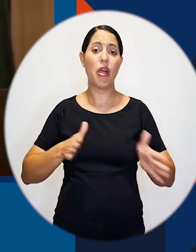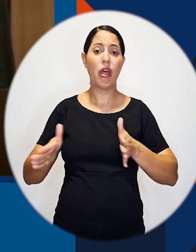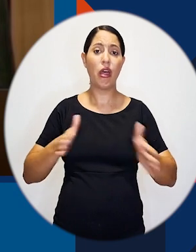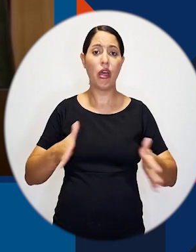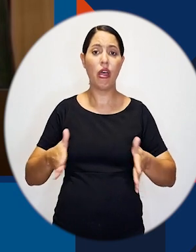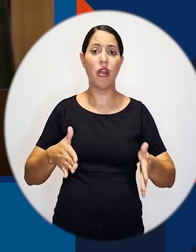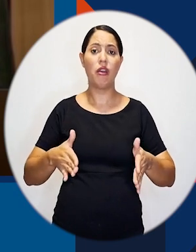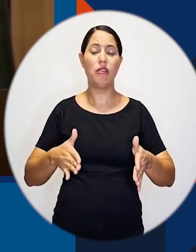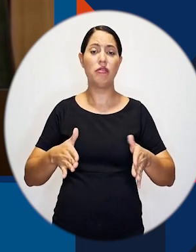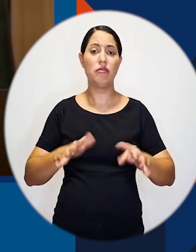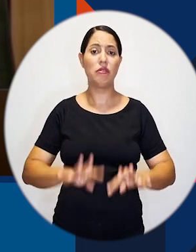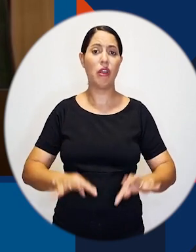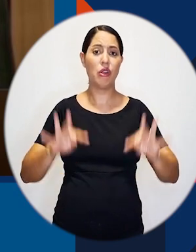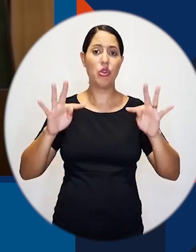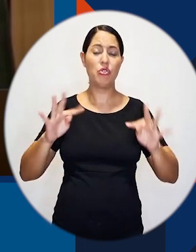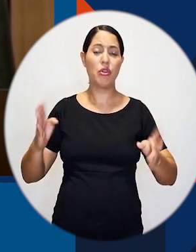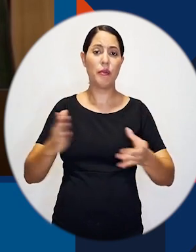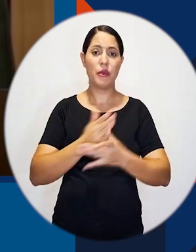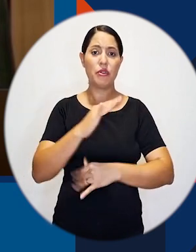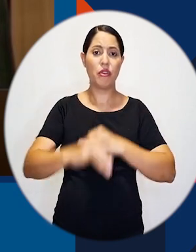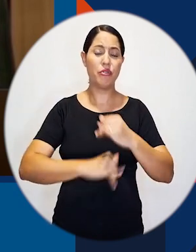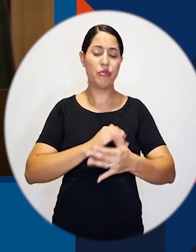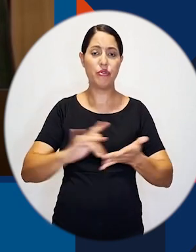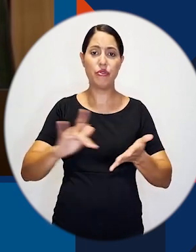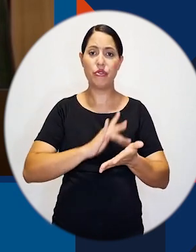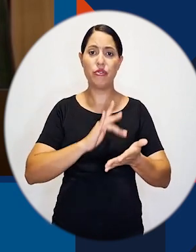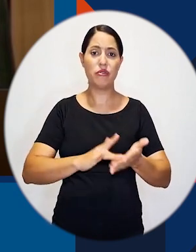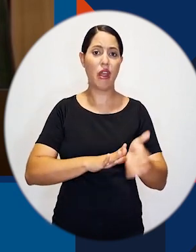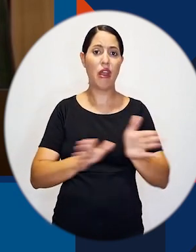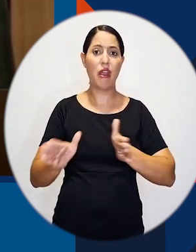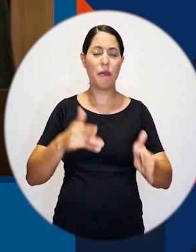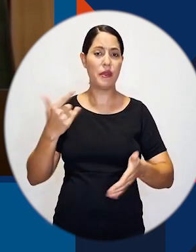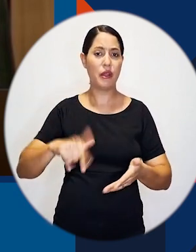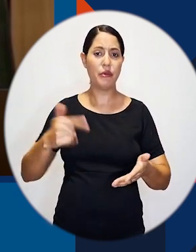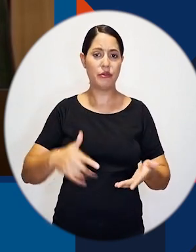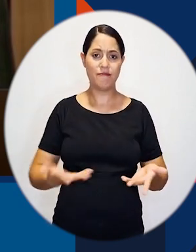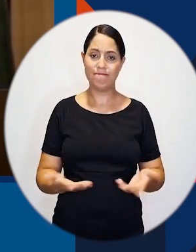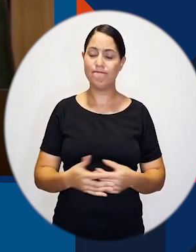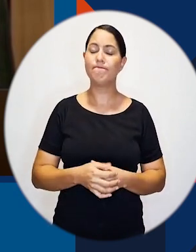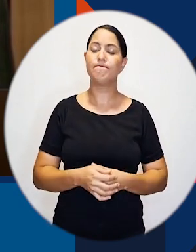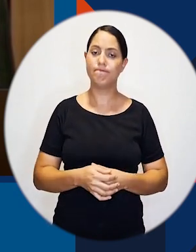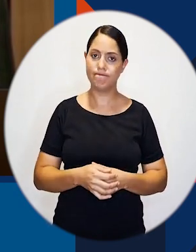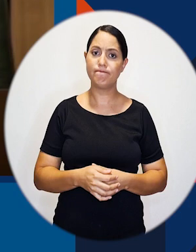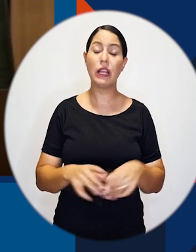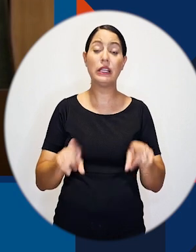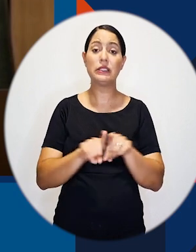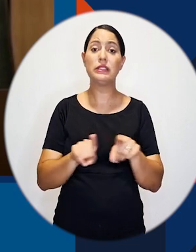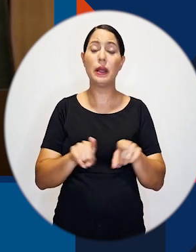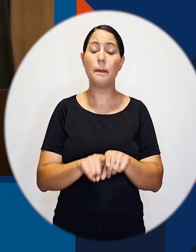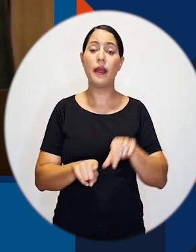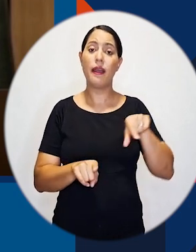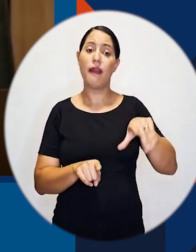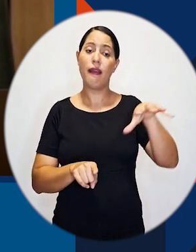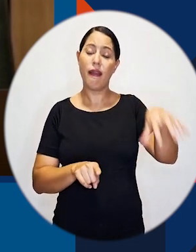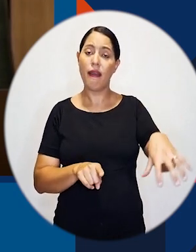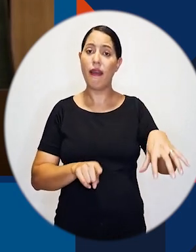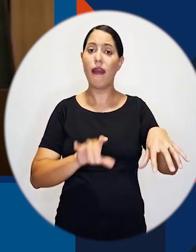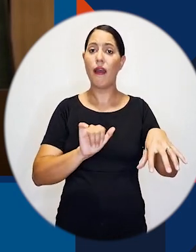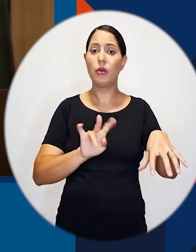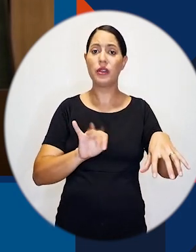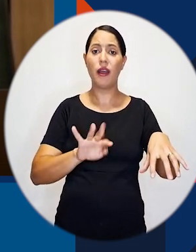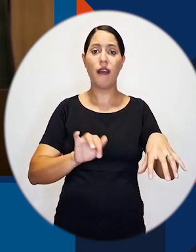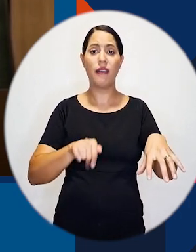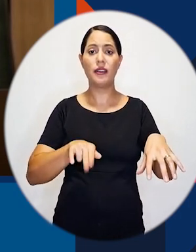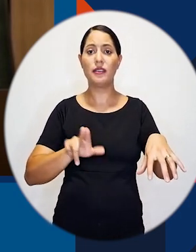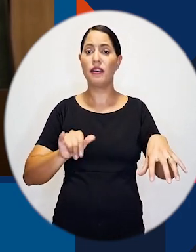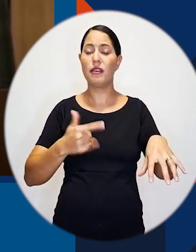processo eletrônico, por autarquia, que também faz a mesma má prática, e também